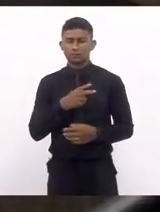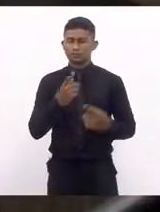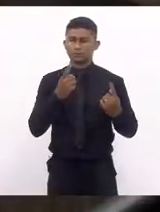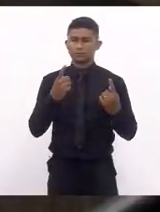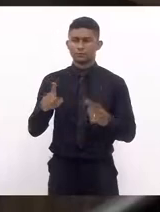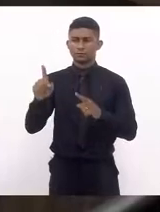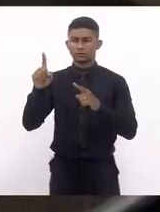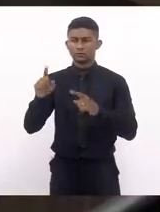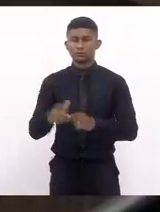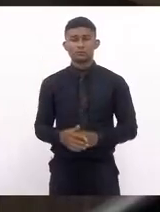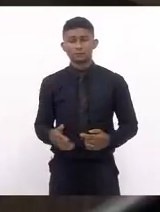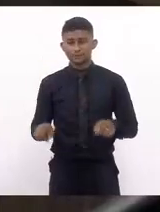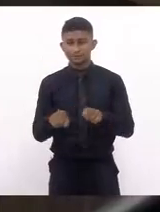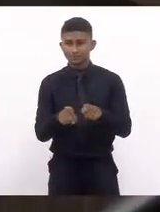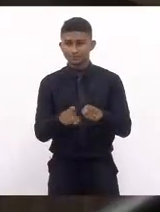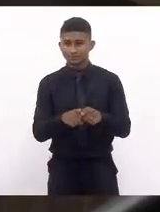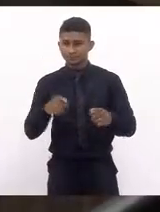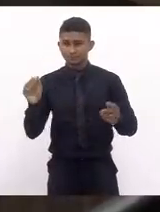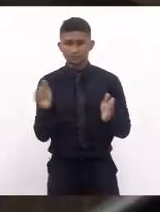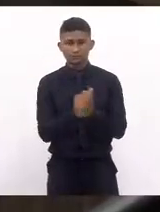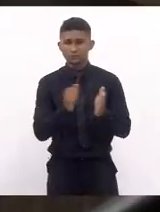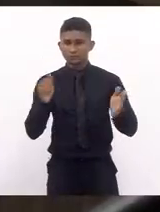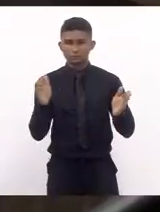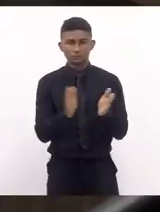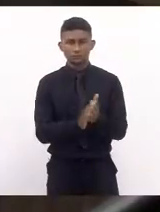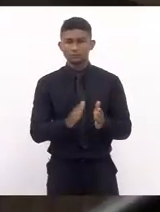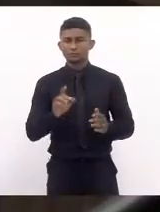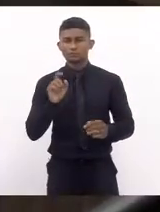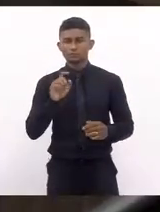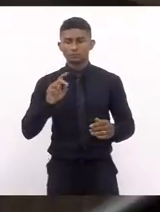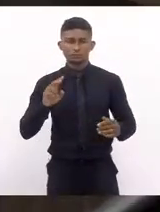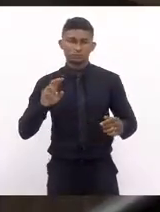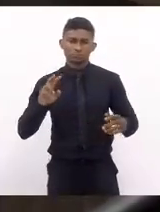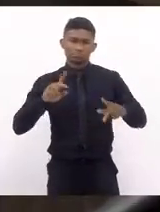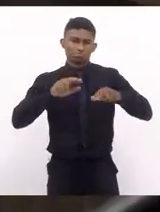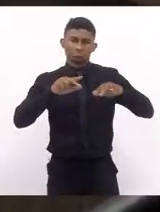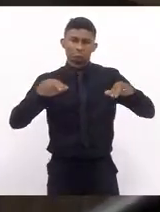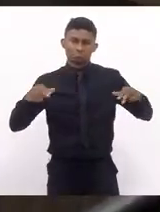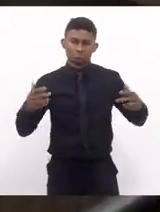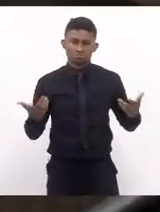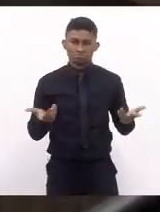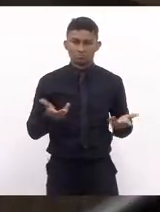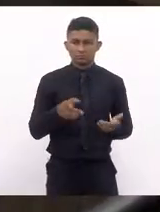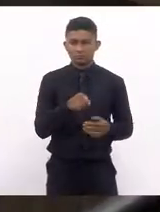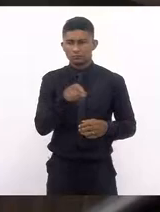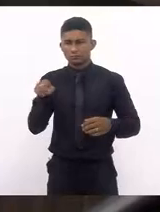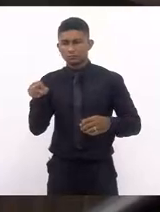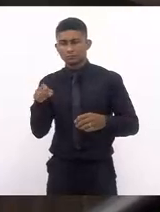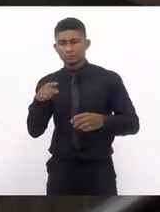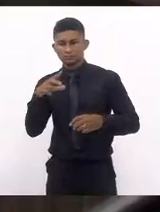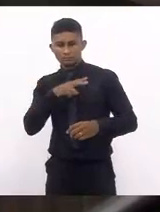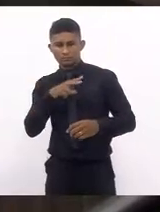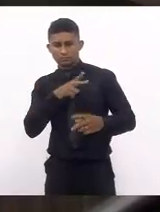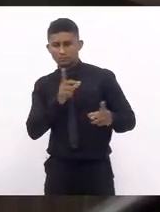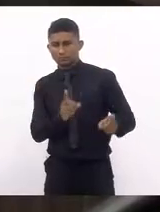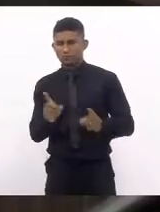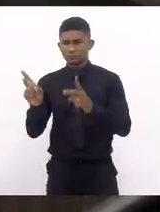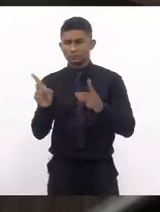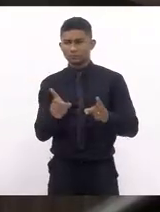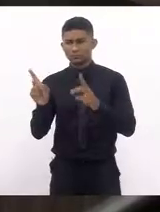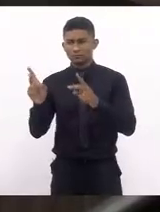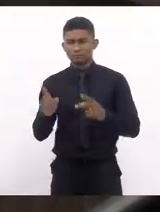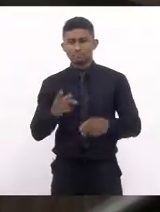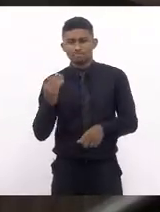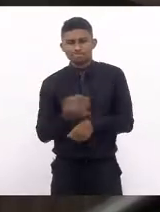Cedae denunciando o impacto da entrega da Cedae iniciativa privada o impacto disso